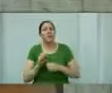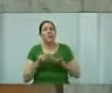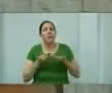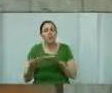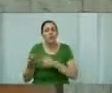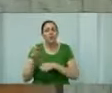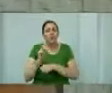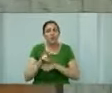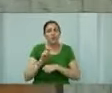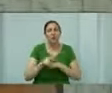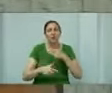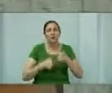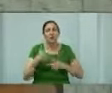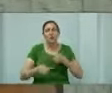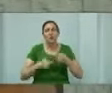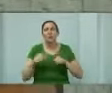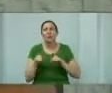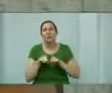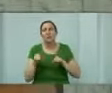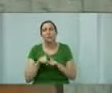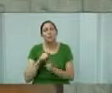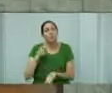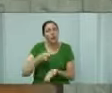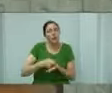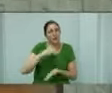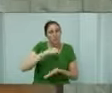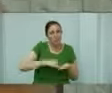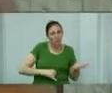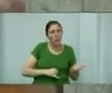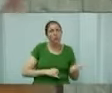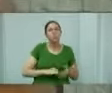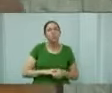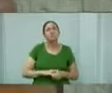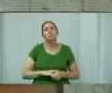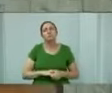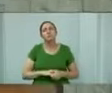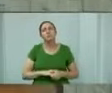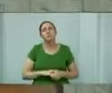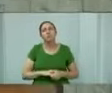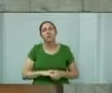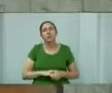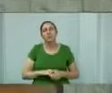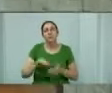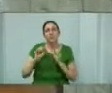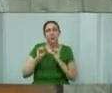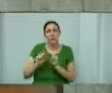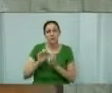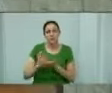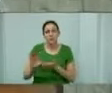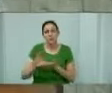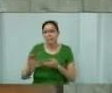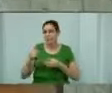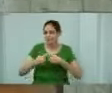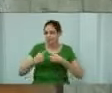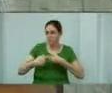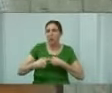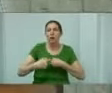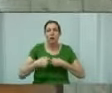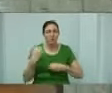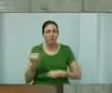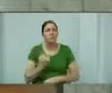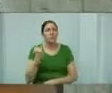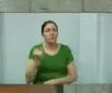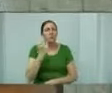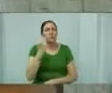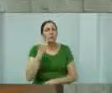para os funcionários e para gerar também tributos para nós fazer a parte social, que é de educação, de saúde, enfim, tudo isso. Eu acho que é fundamental, num